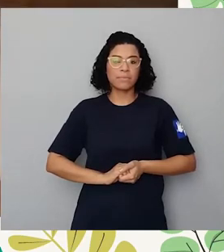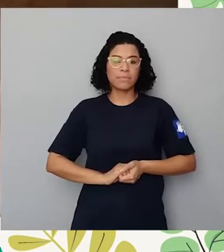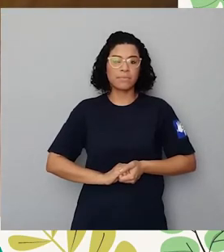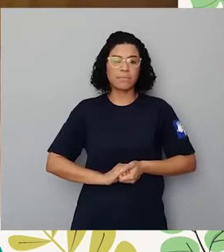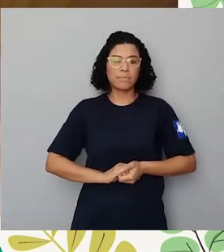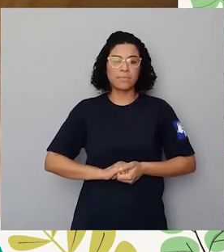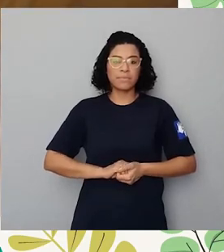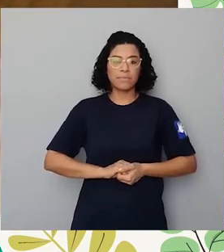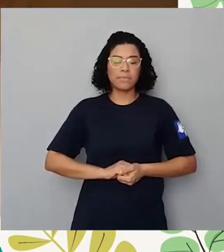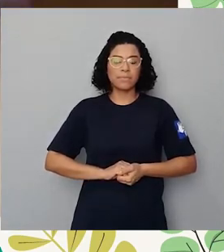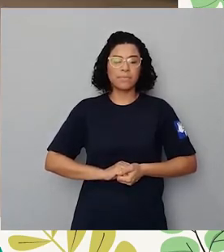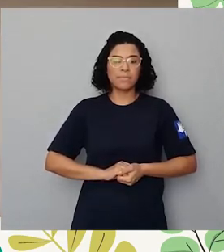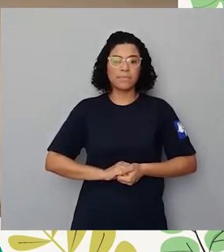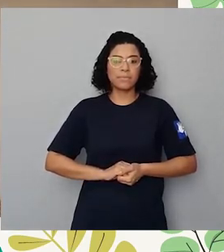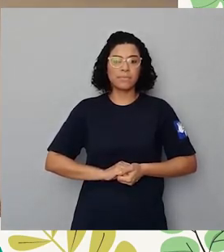Com a marquinha, a gente corta.